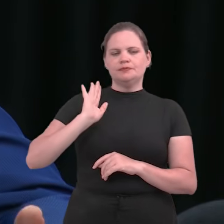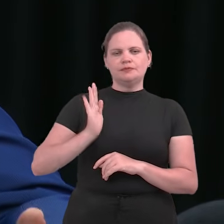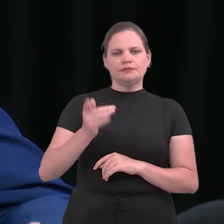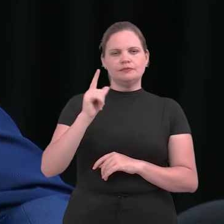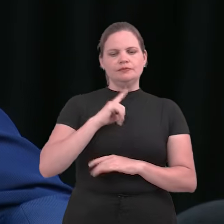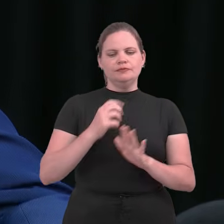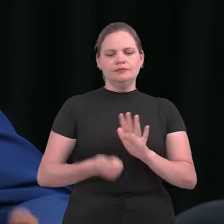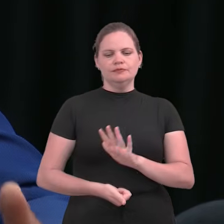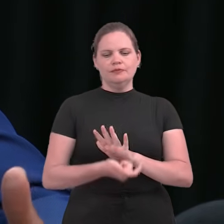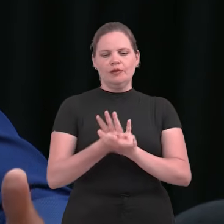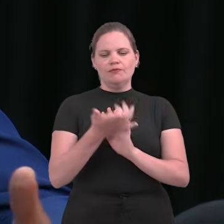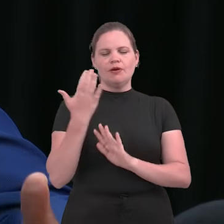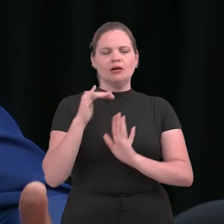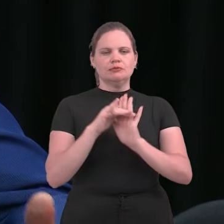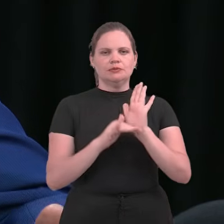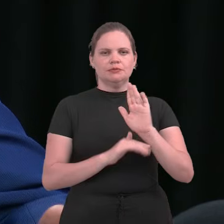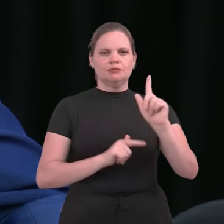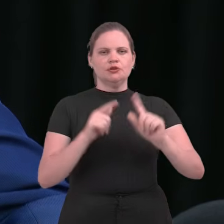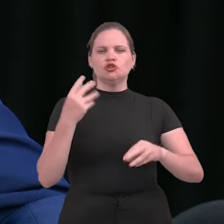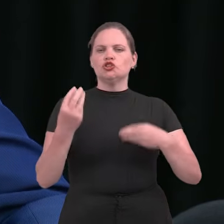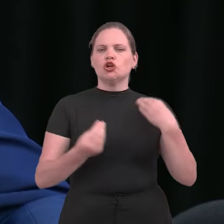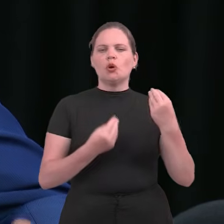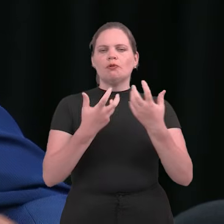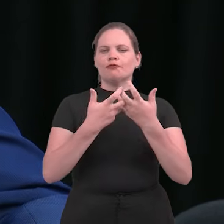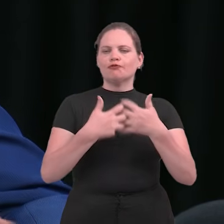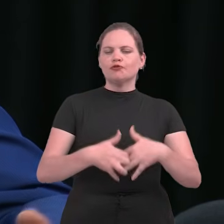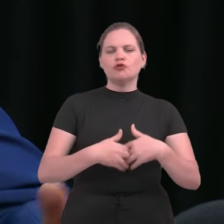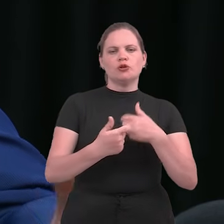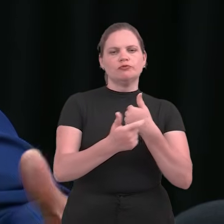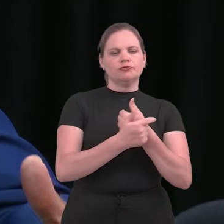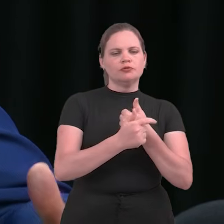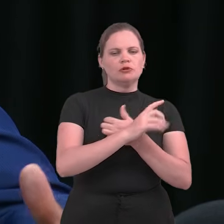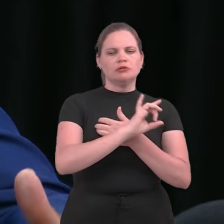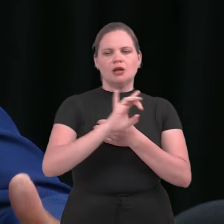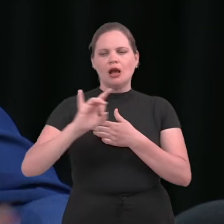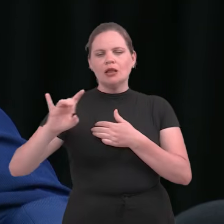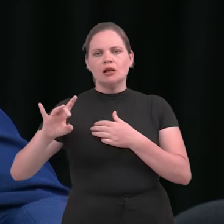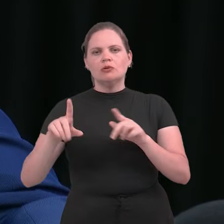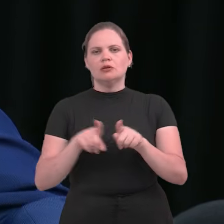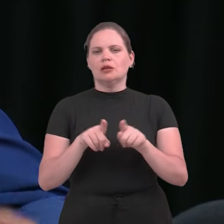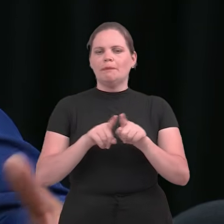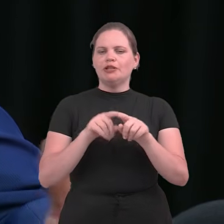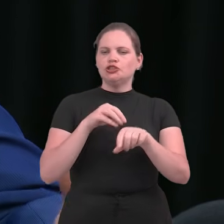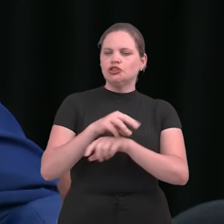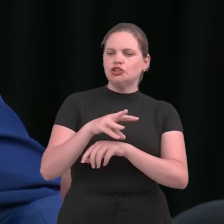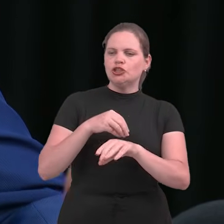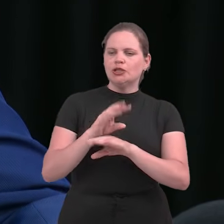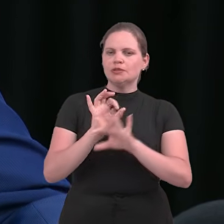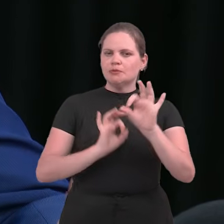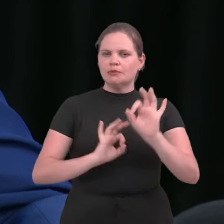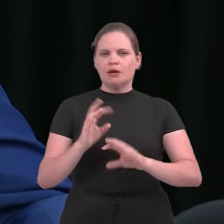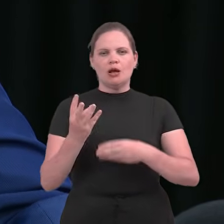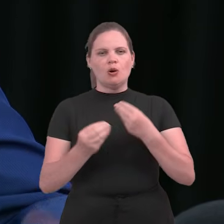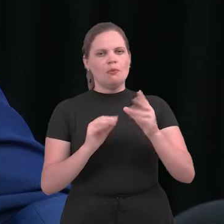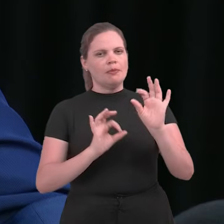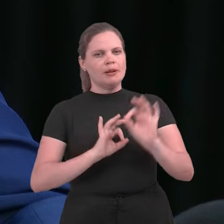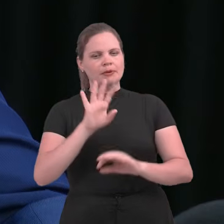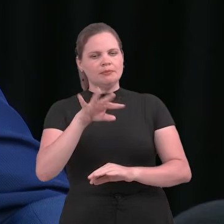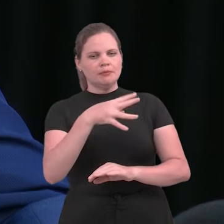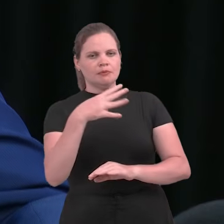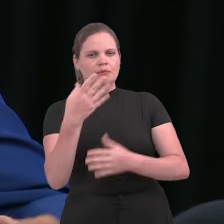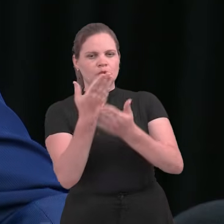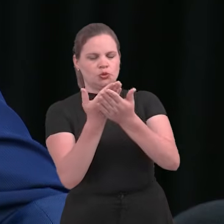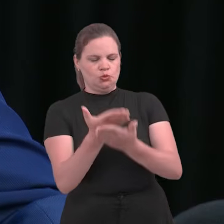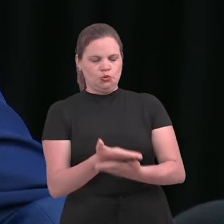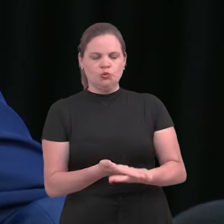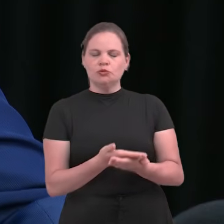dezenas de programas contando o dia a dia de carreiras, dicas de preparação, como montar planos de estudos e